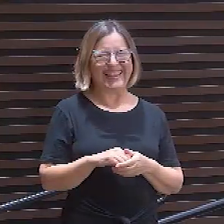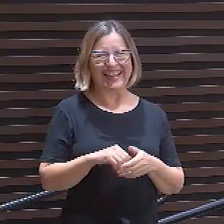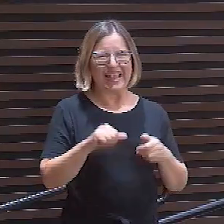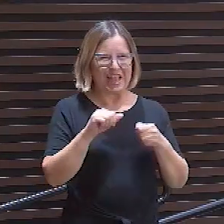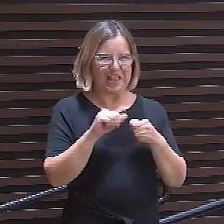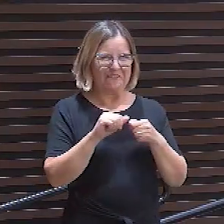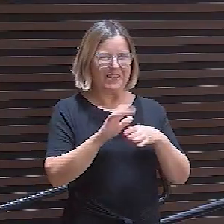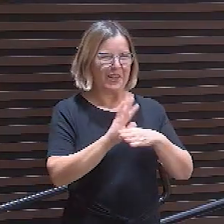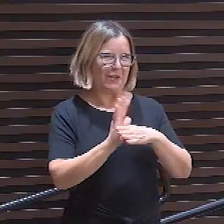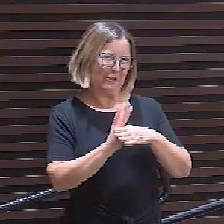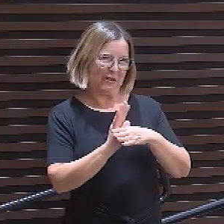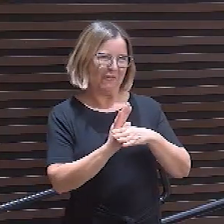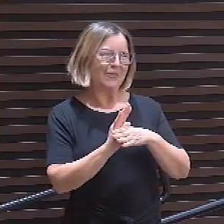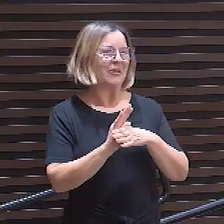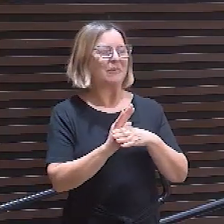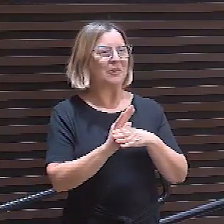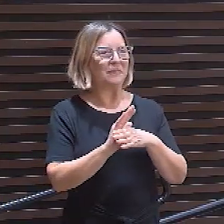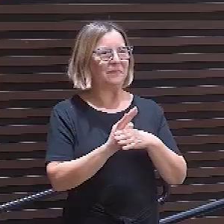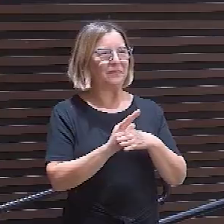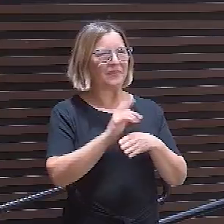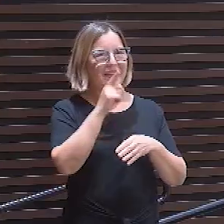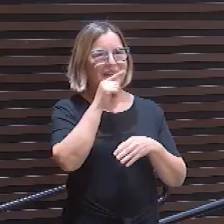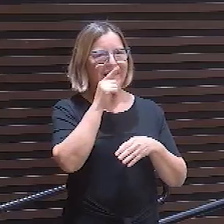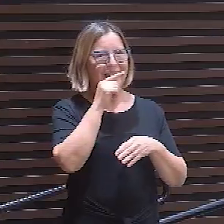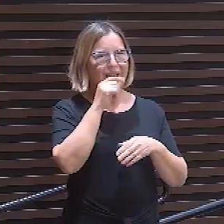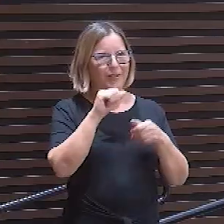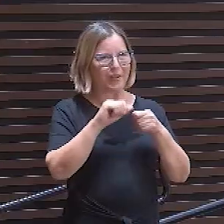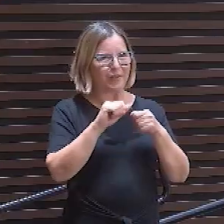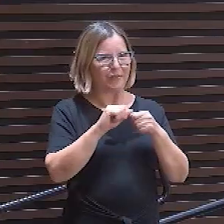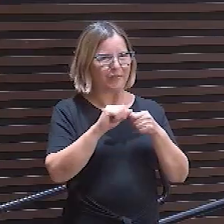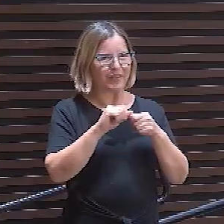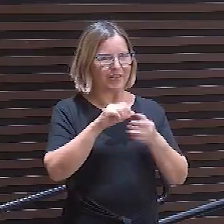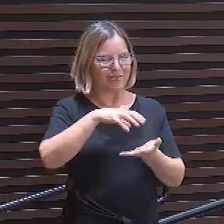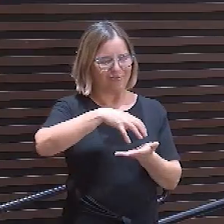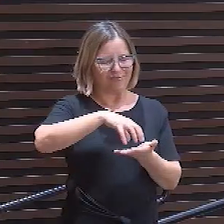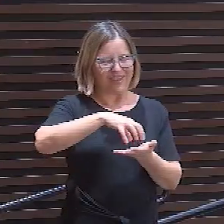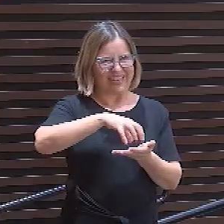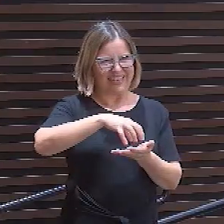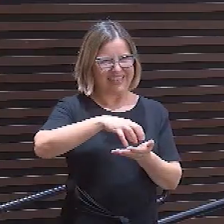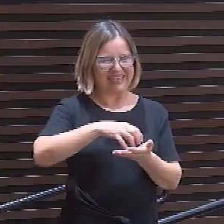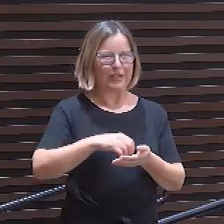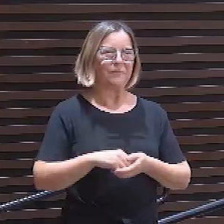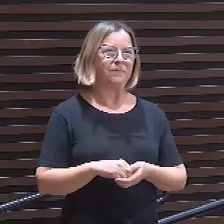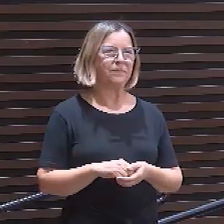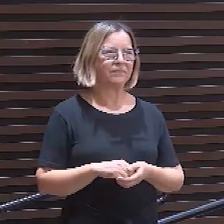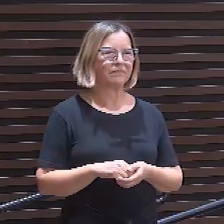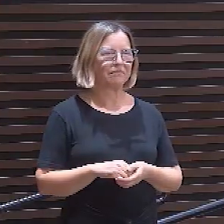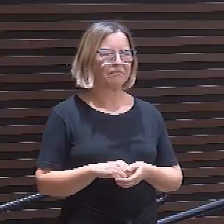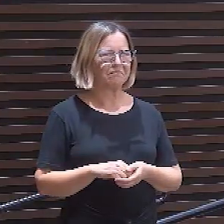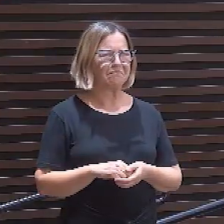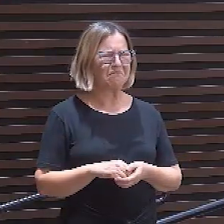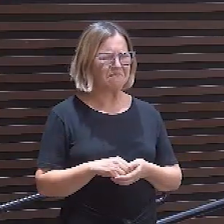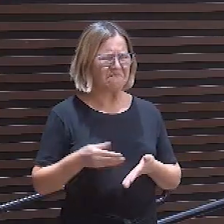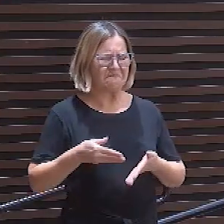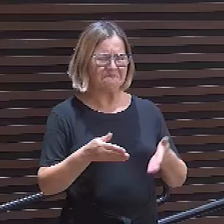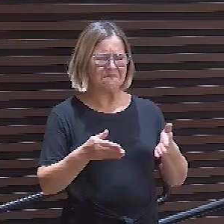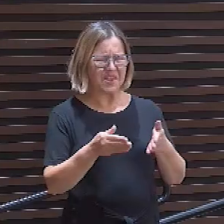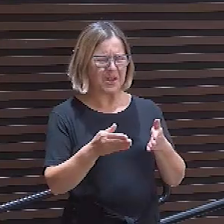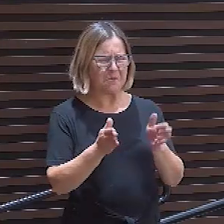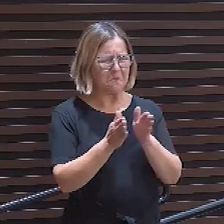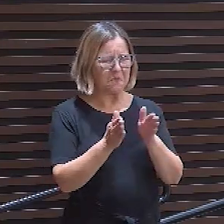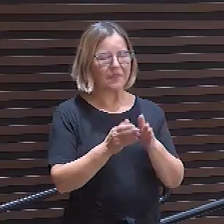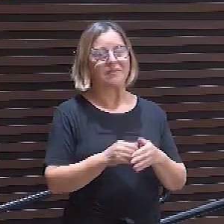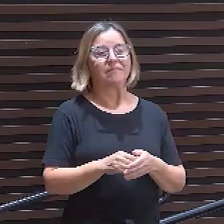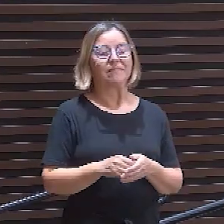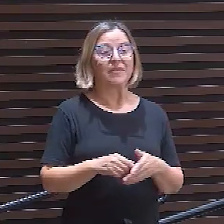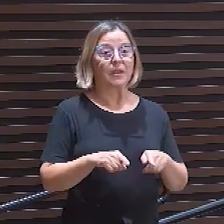figura. E é um carreirinho. Agora, o general